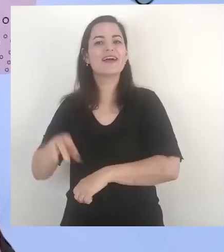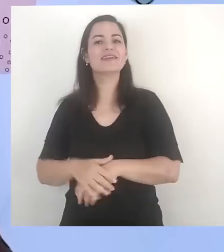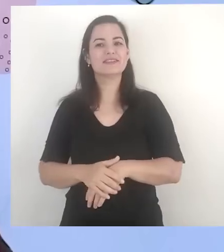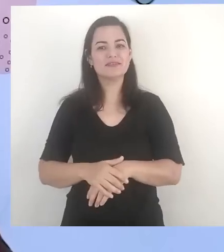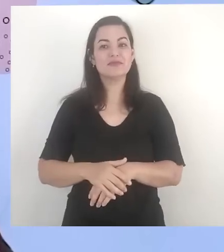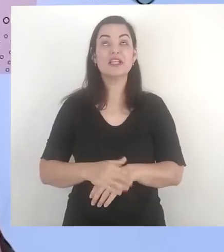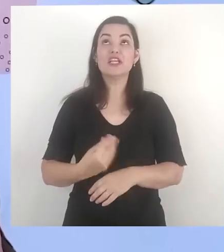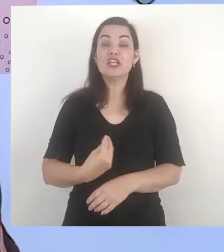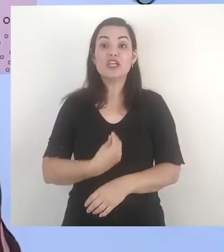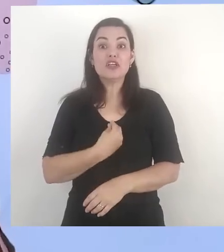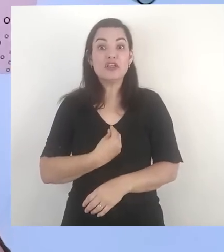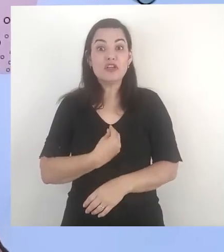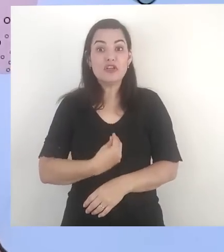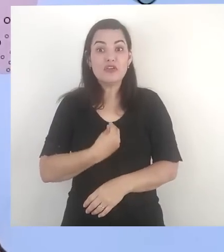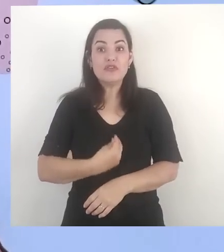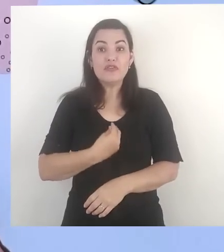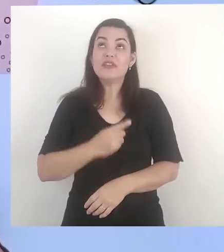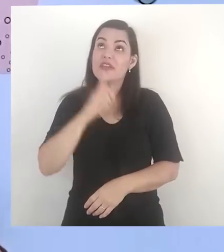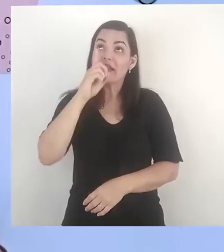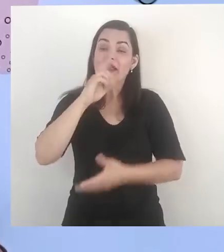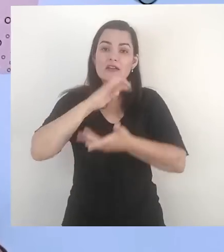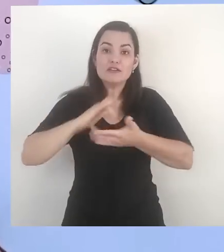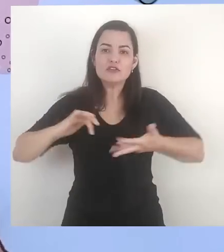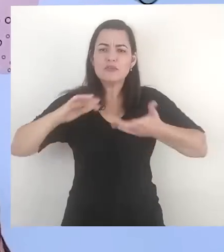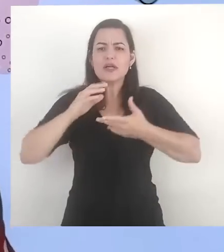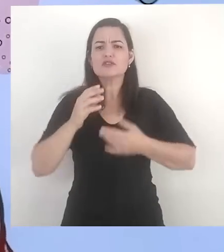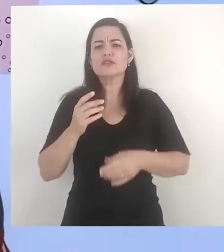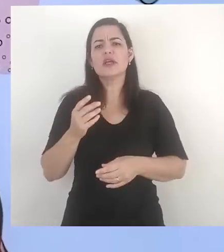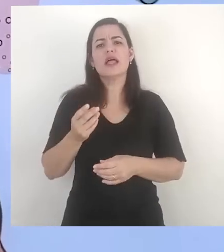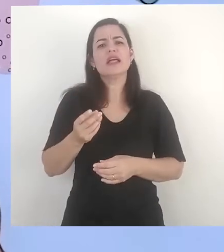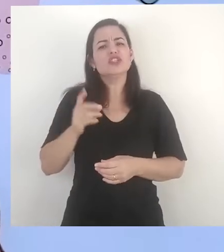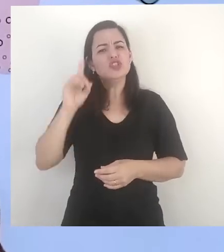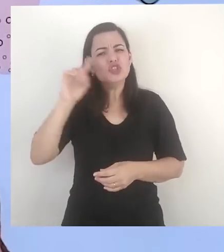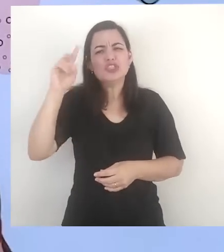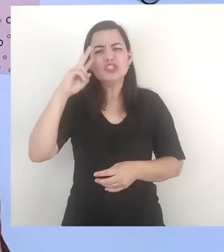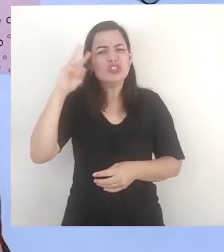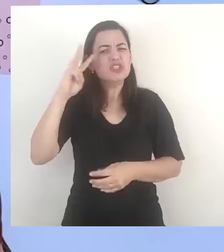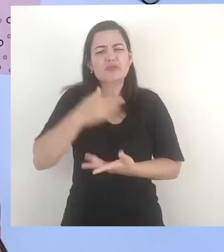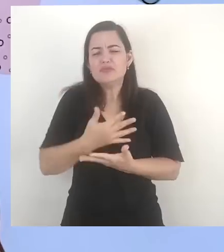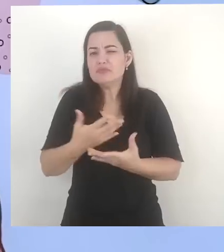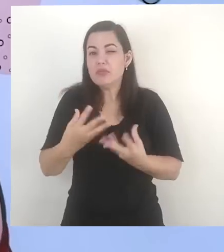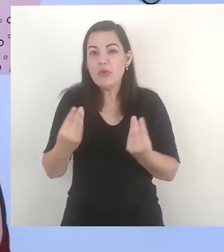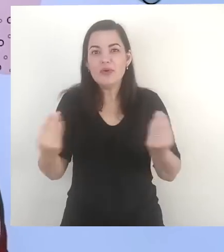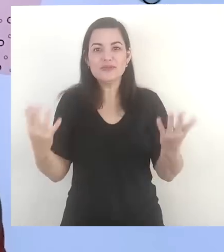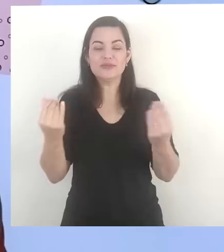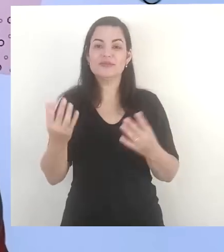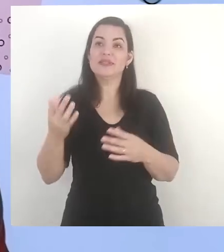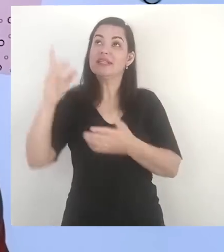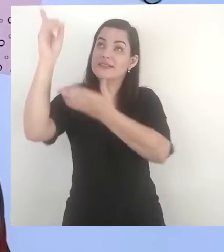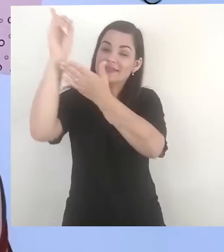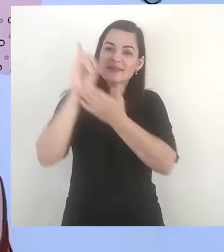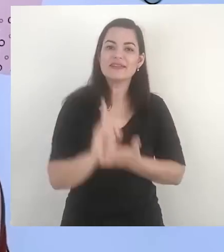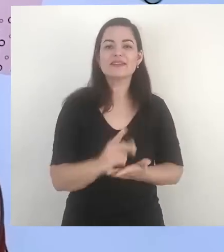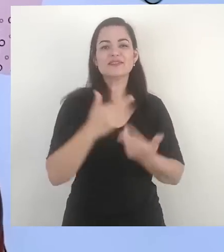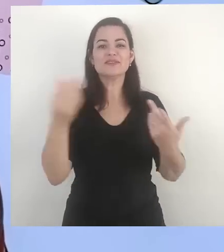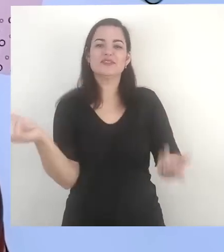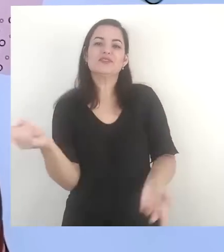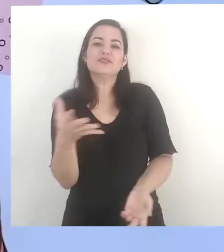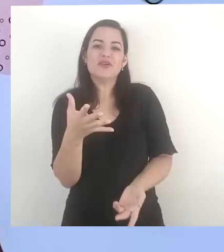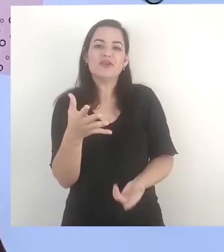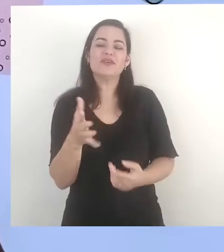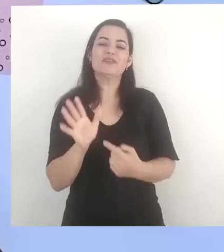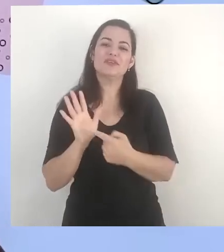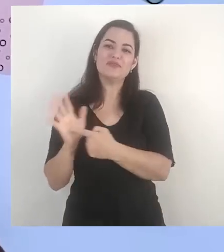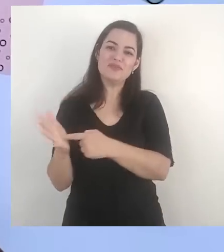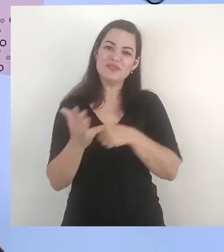no espaço, trazendo ideias, trazendo informações e coisas novas aqui para nós. Então